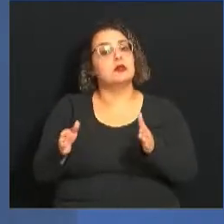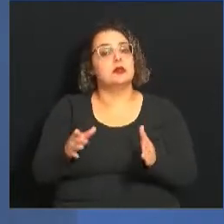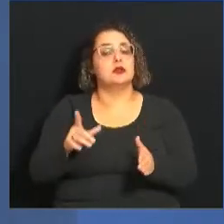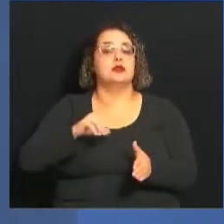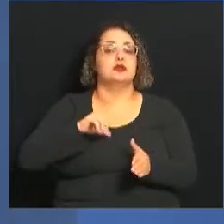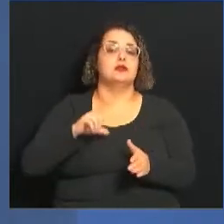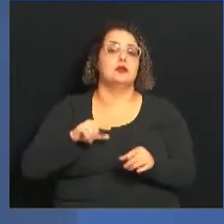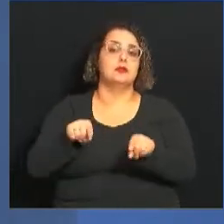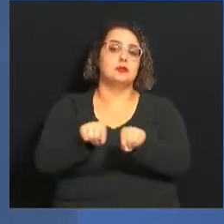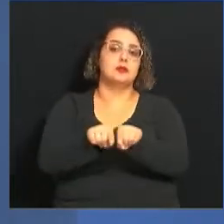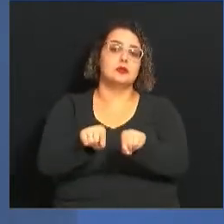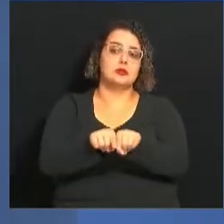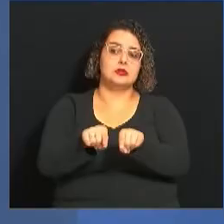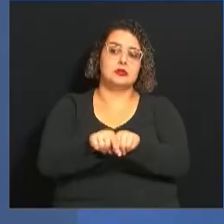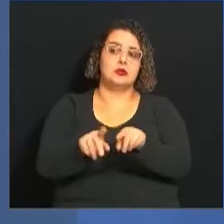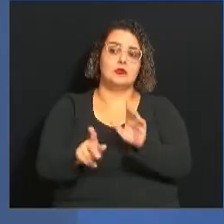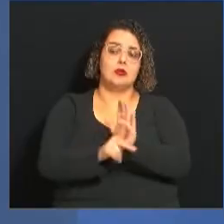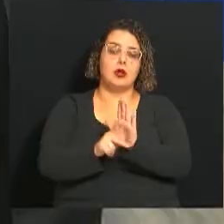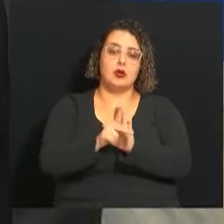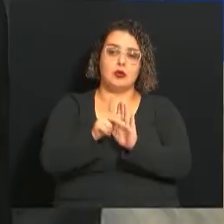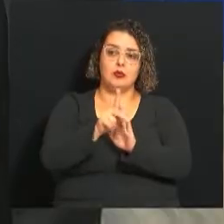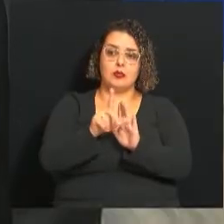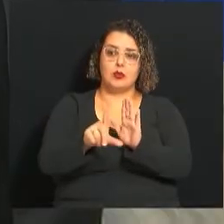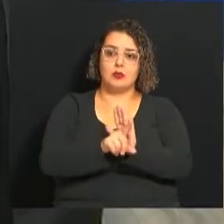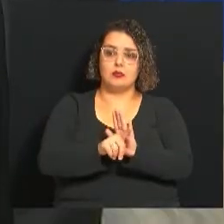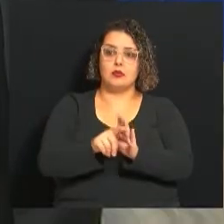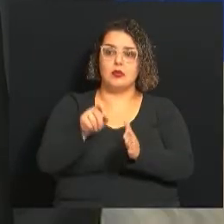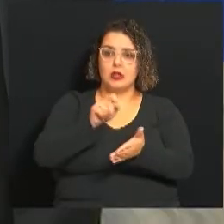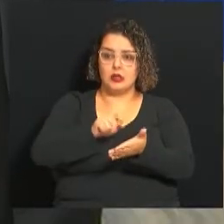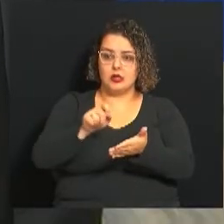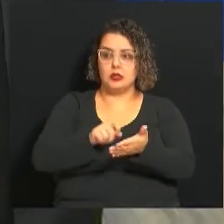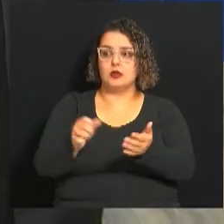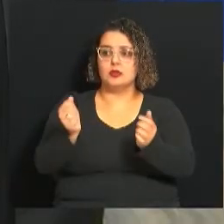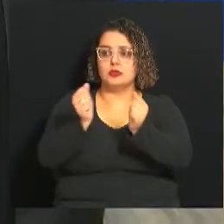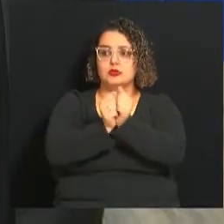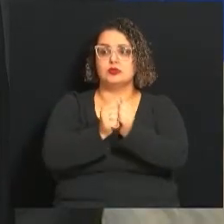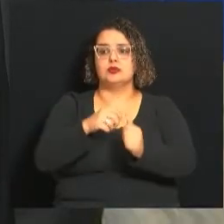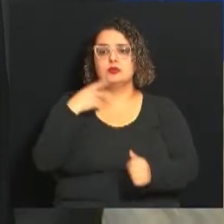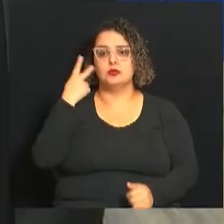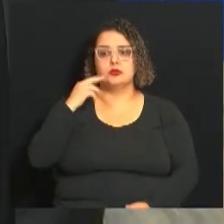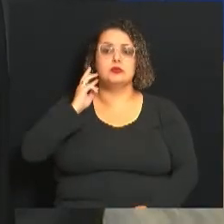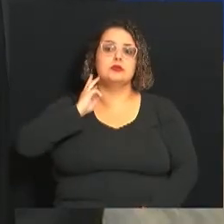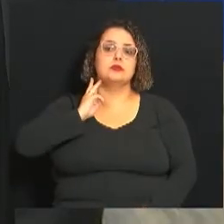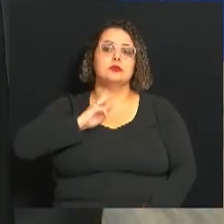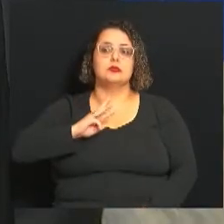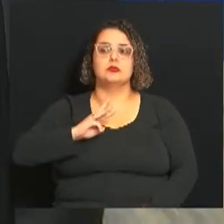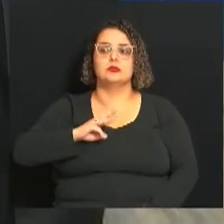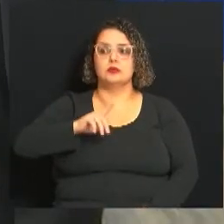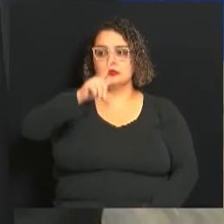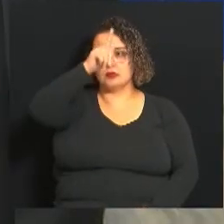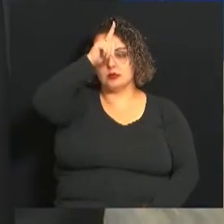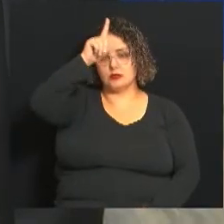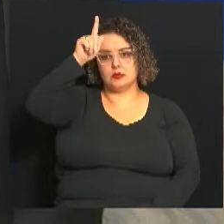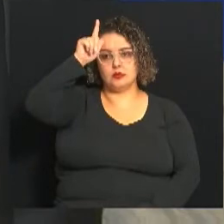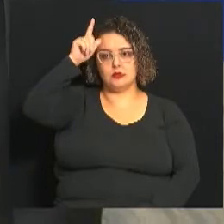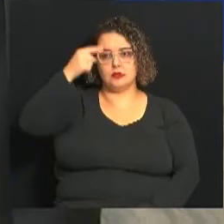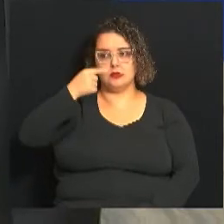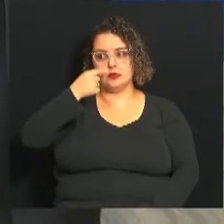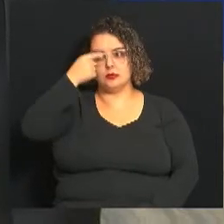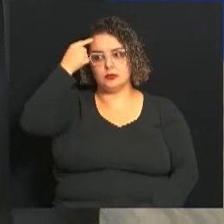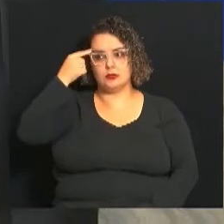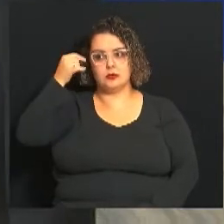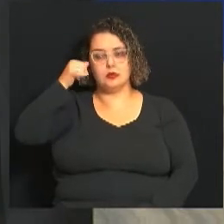inclusive, um projeto da autoria da senhora, juntamente com os vereadores Cecílio Santos, Gustavo Peter, Paola Miguel e Paulo